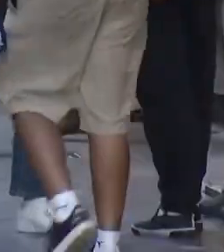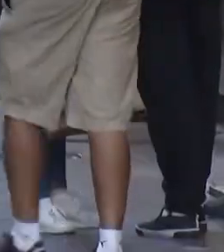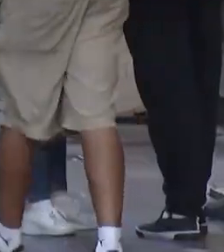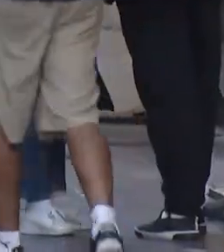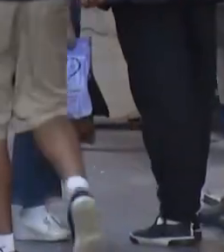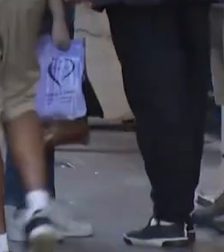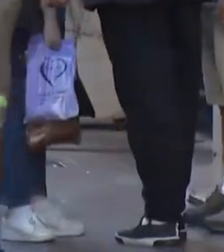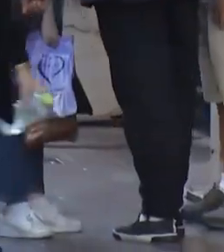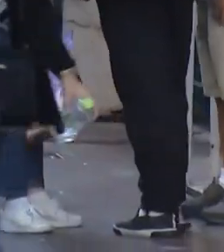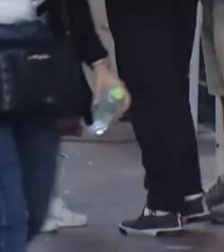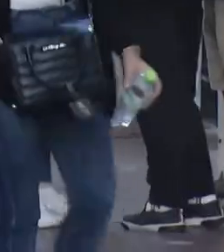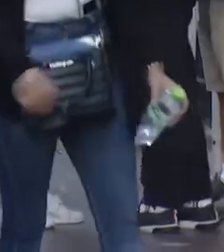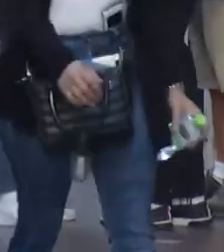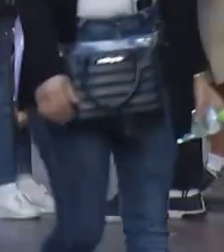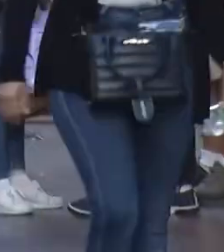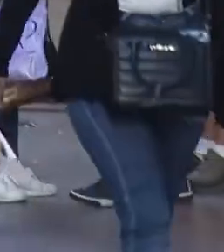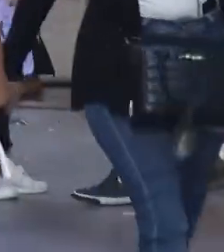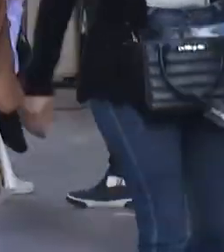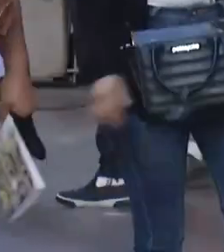do programa.